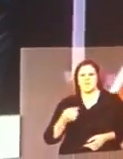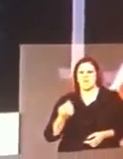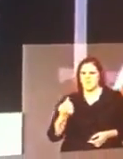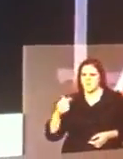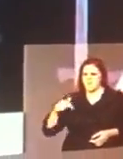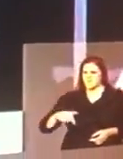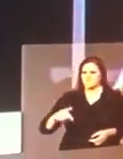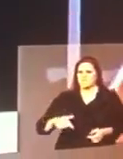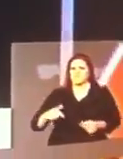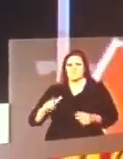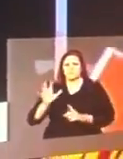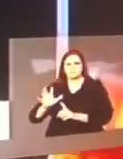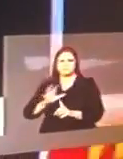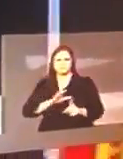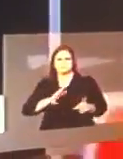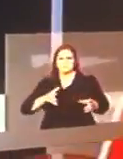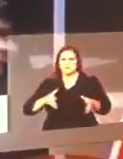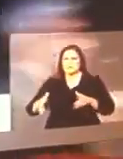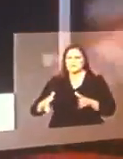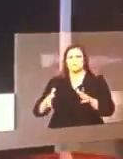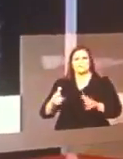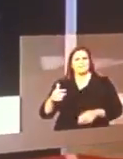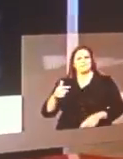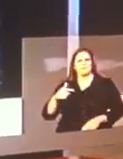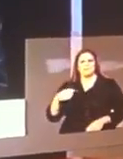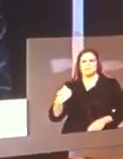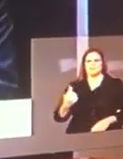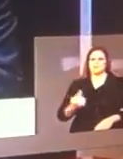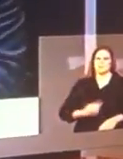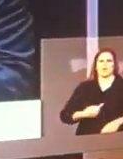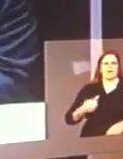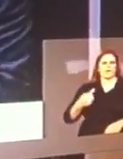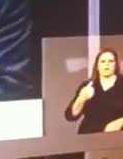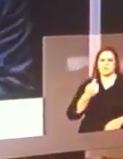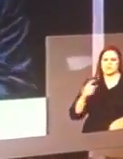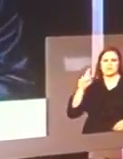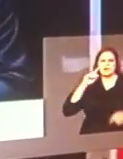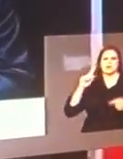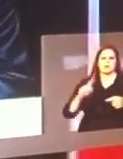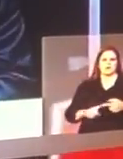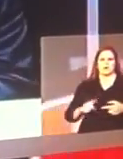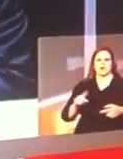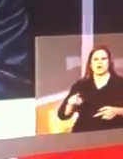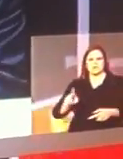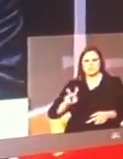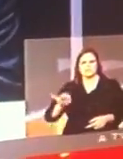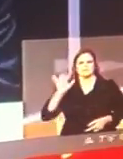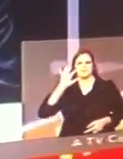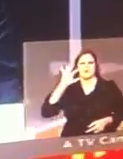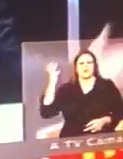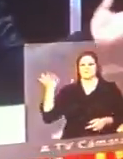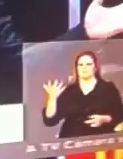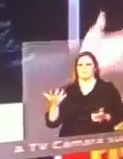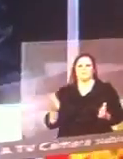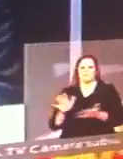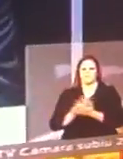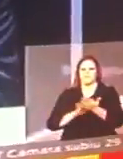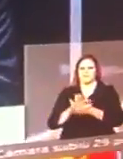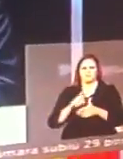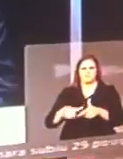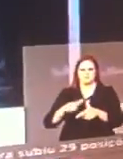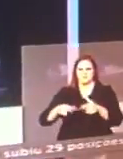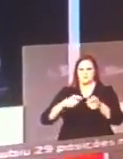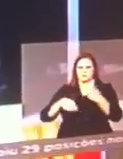que não é o caminho que nós vamos buscar para encontrar saída para a crise que o Brasil está vivendo. E eu quero,